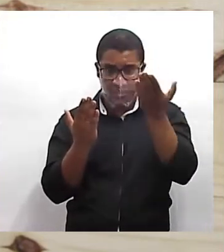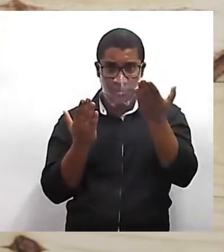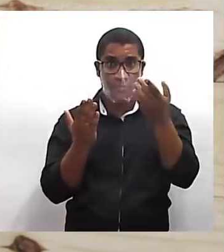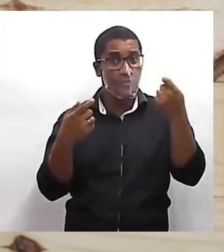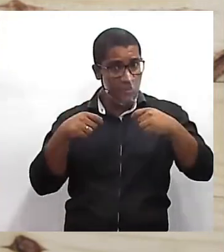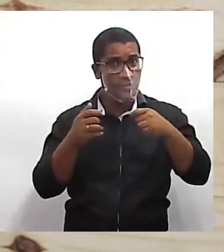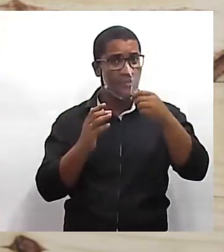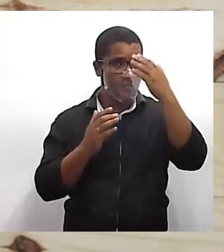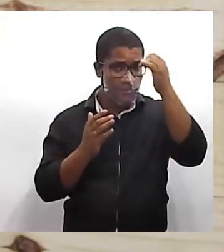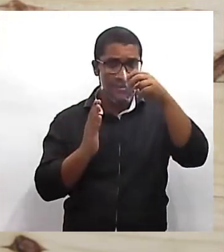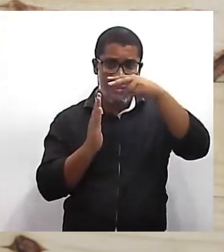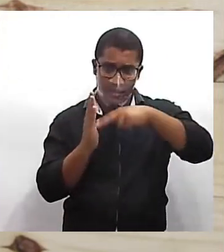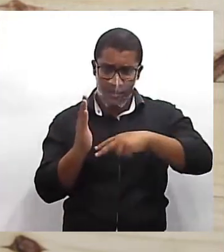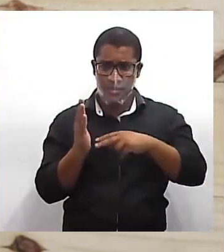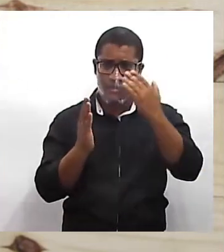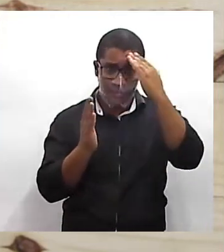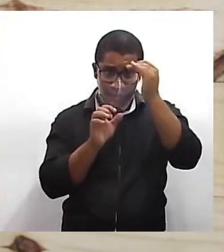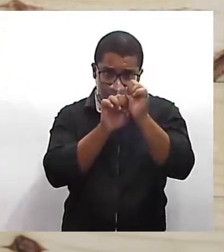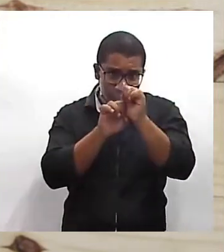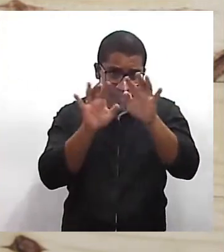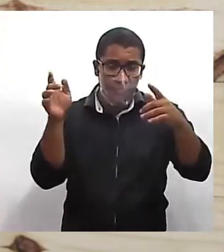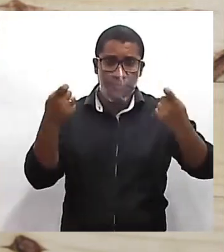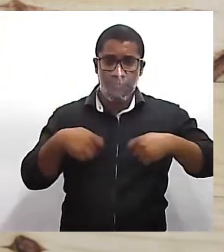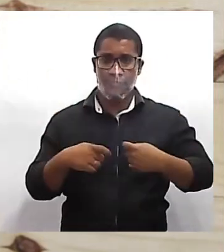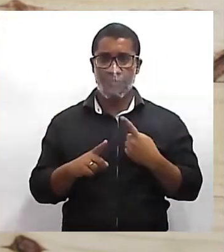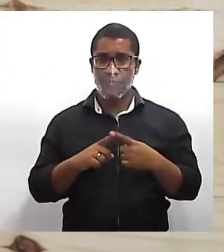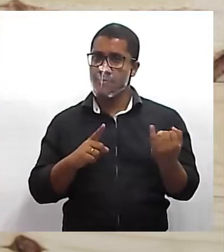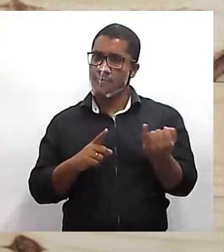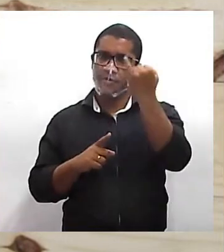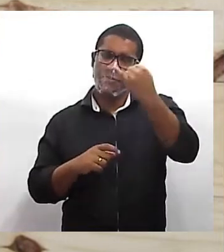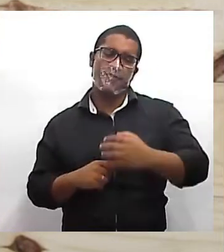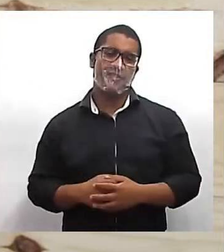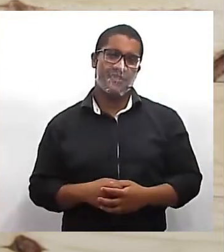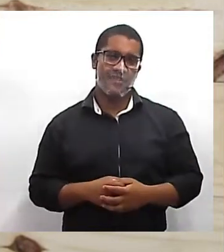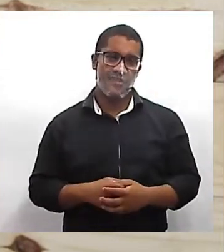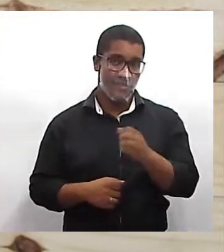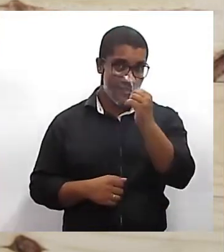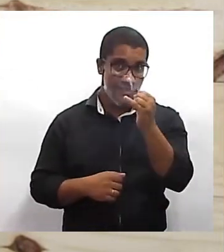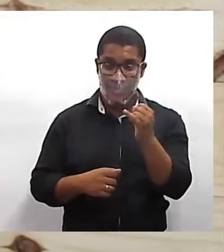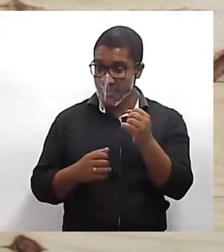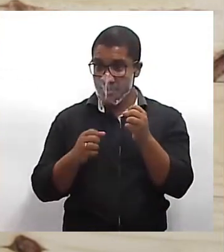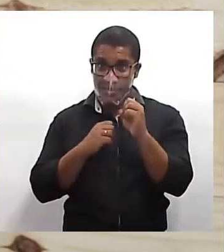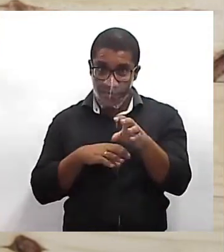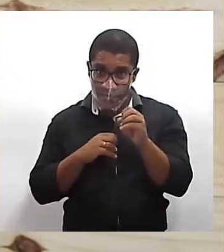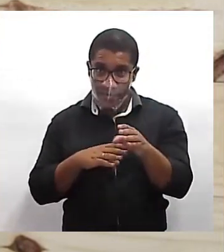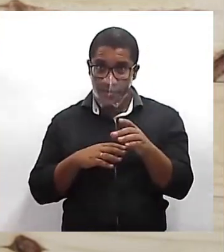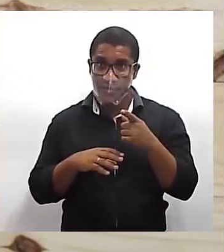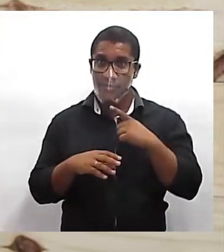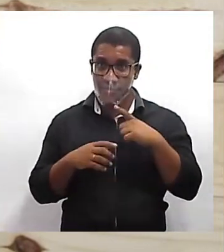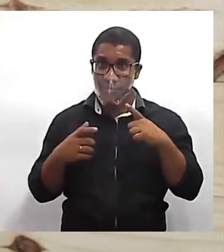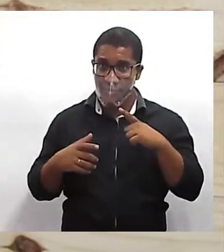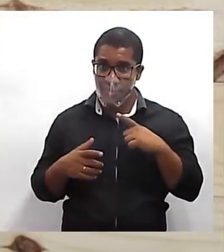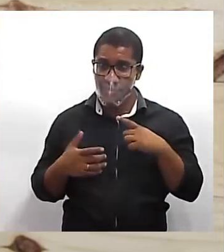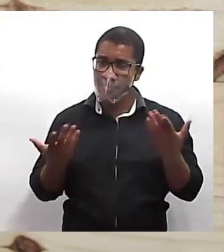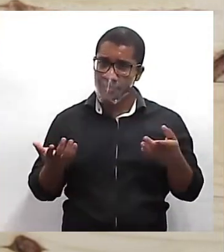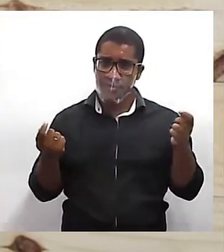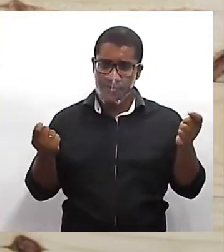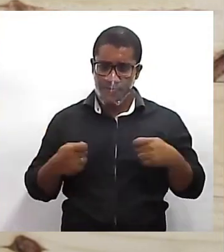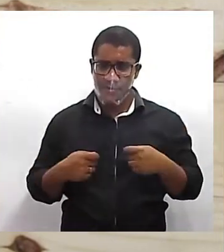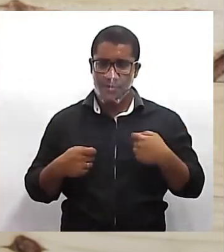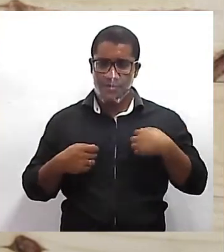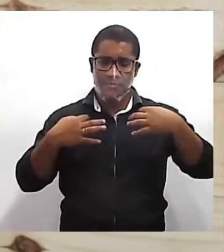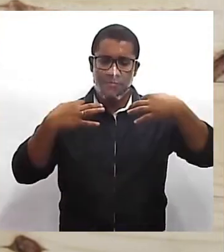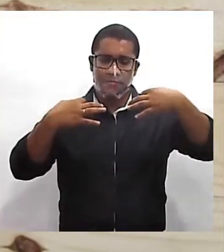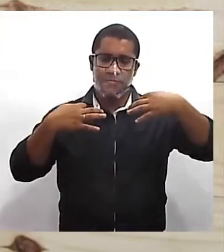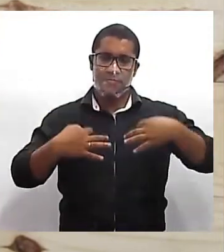leitura que a gente faz das coisas, não é verdade? E a educação é isso. A educação nos dá dignidade,